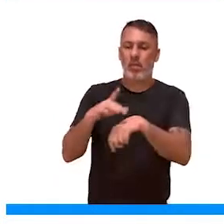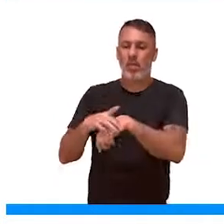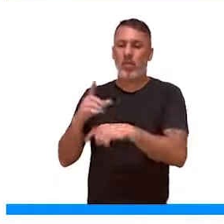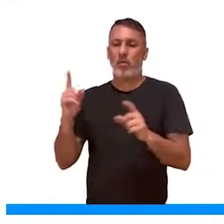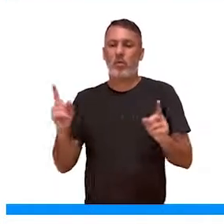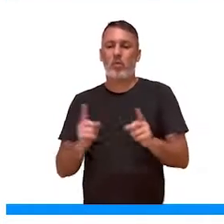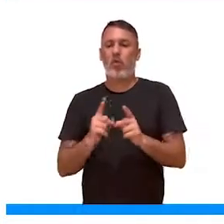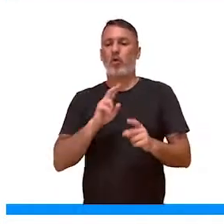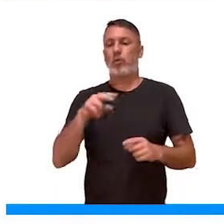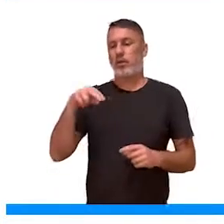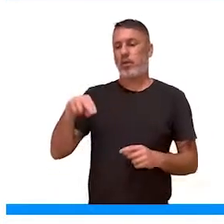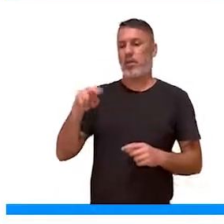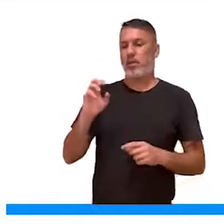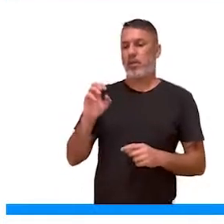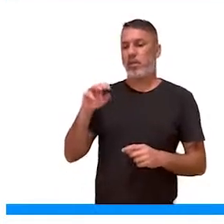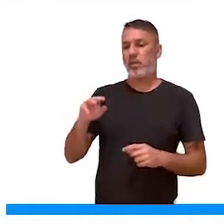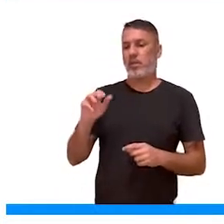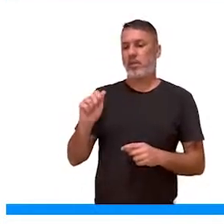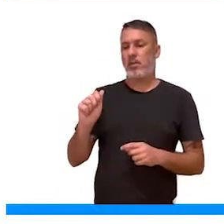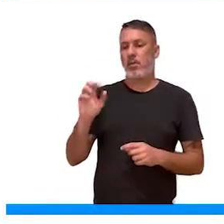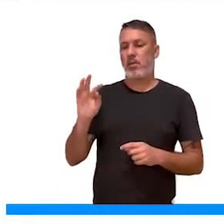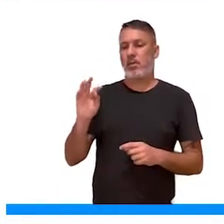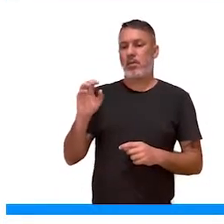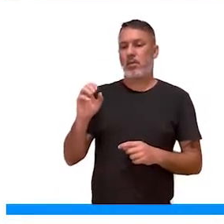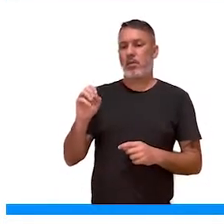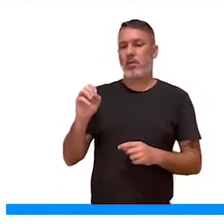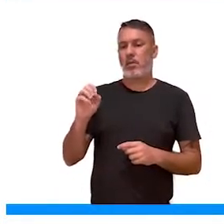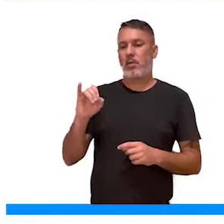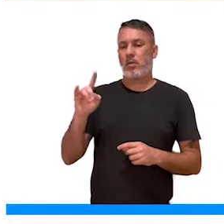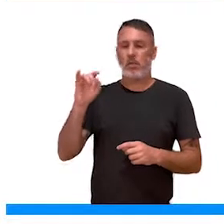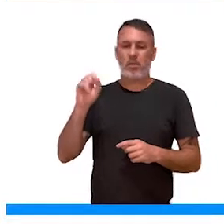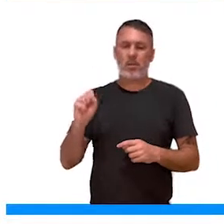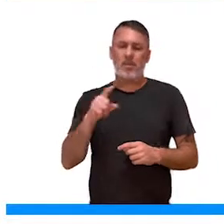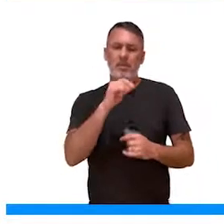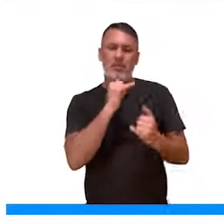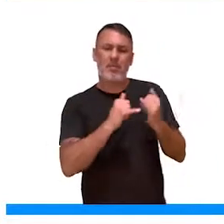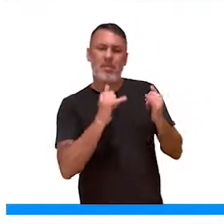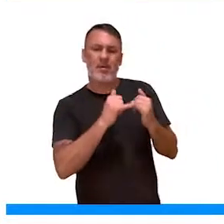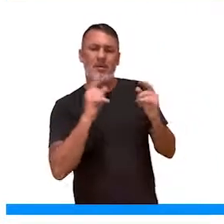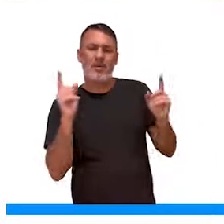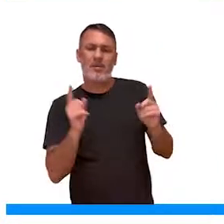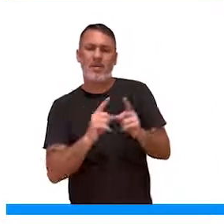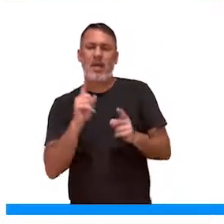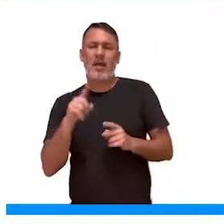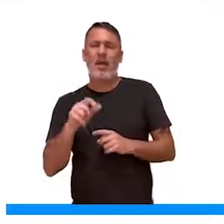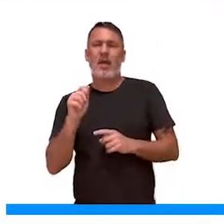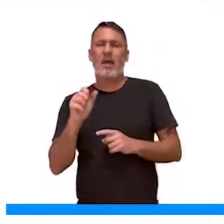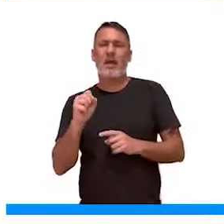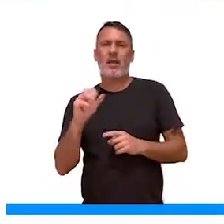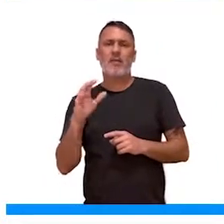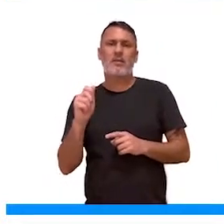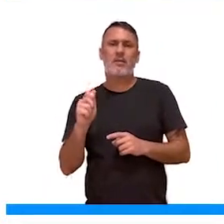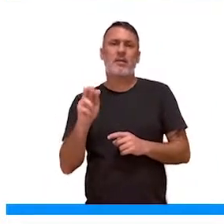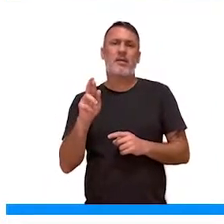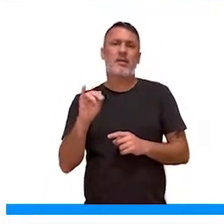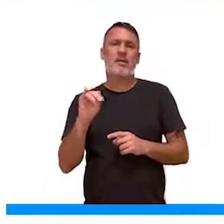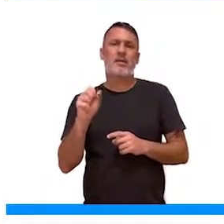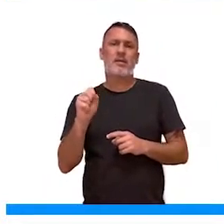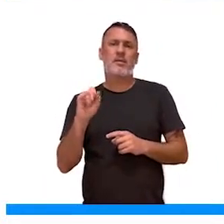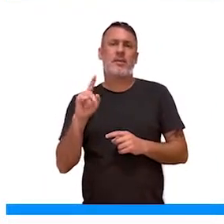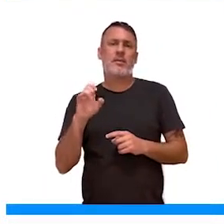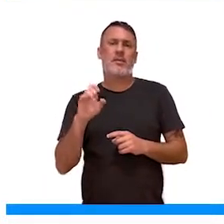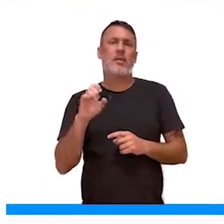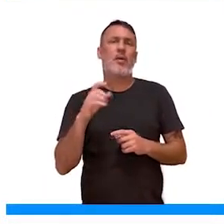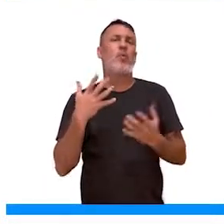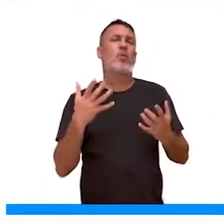duodenale ou Necator americanus. Essa doença, ela é bem parecida com a ascaridíase em termos de sintomas, né,